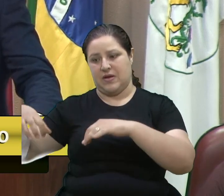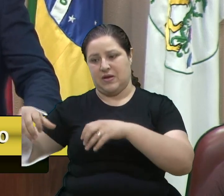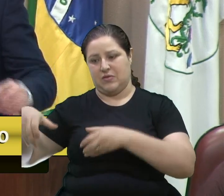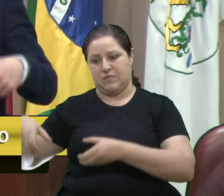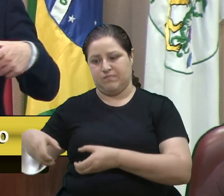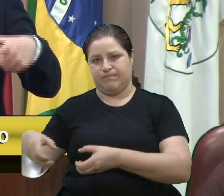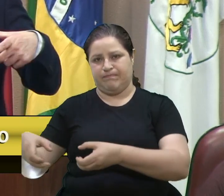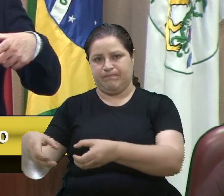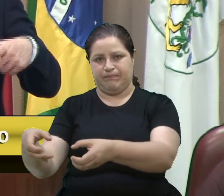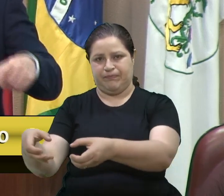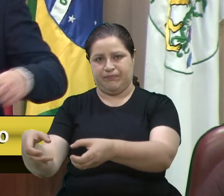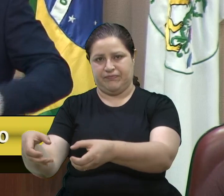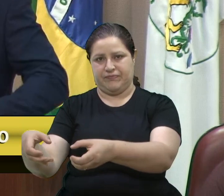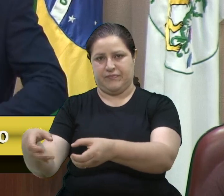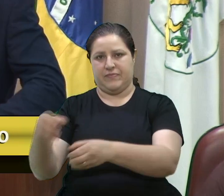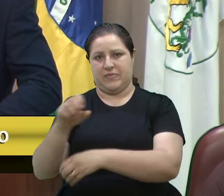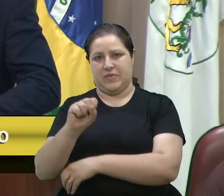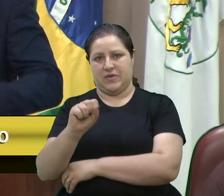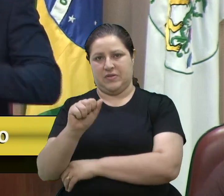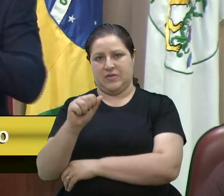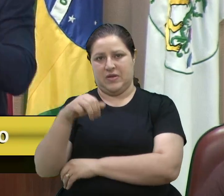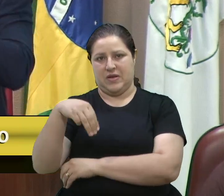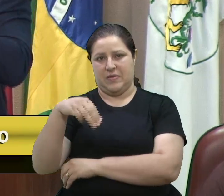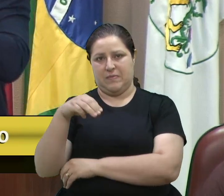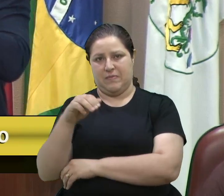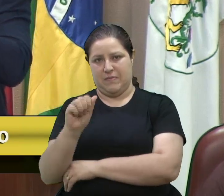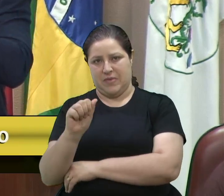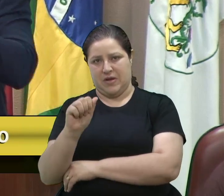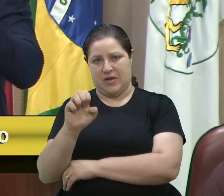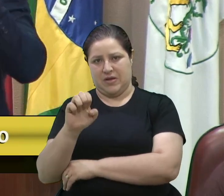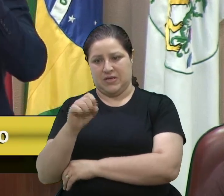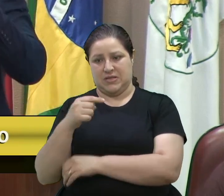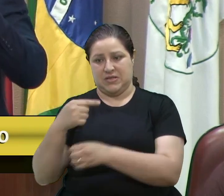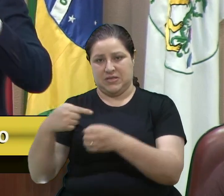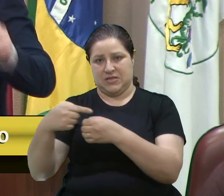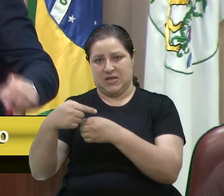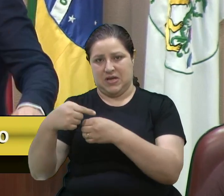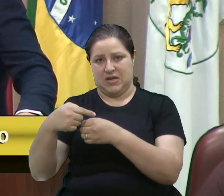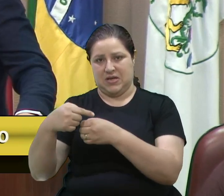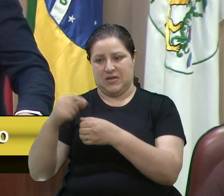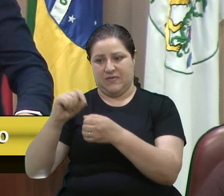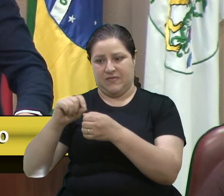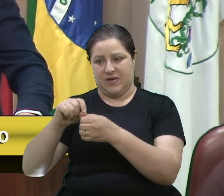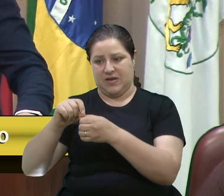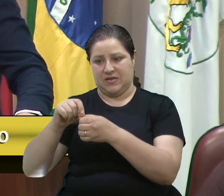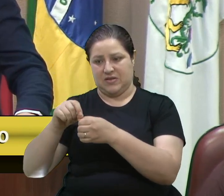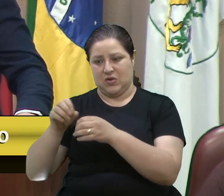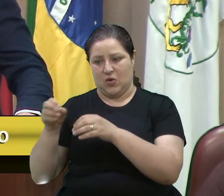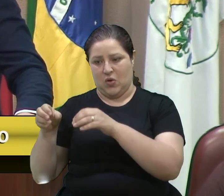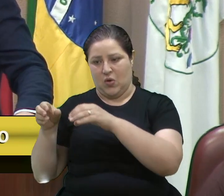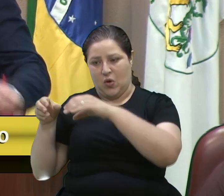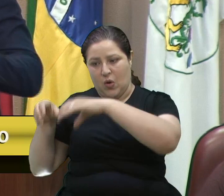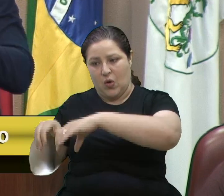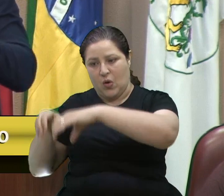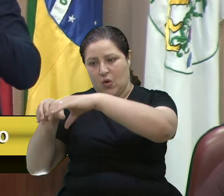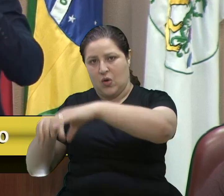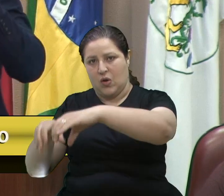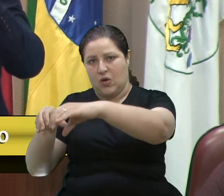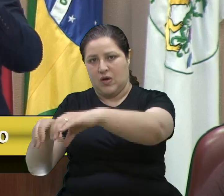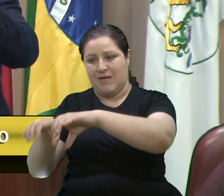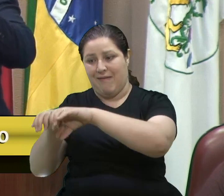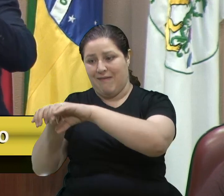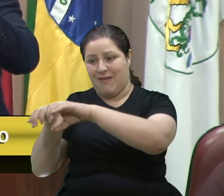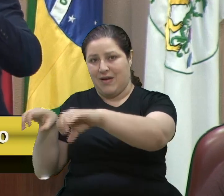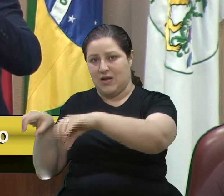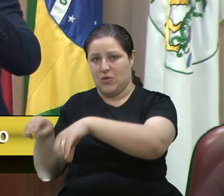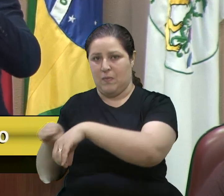o SAMAI está botando aqueles canos marrons pela cidade, que mais adiante a gente vai ter que fazer um pedido de informações para saber, não adianta